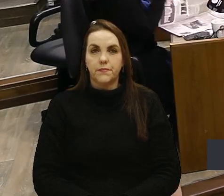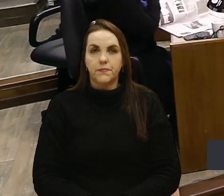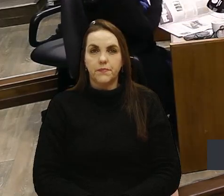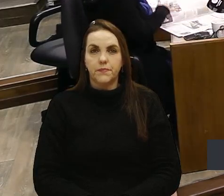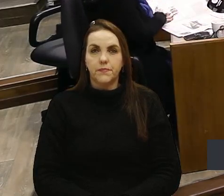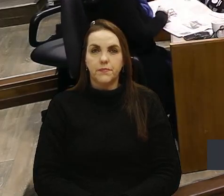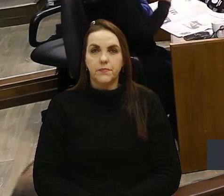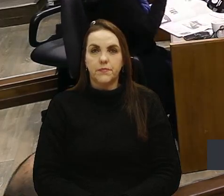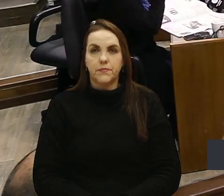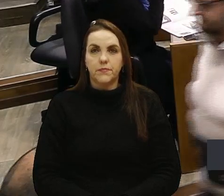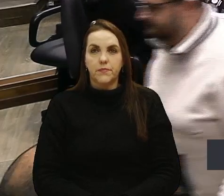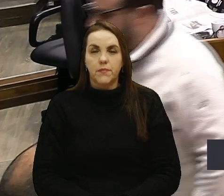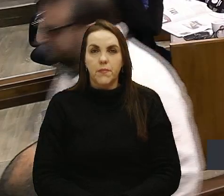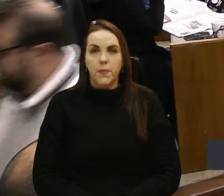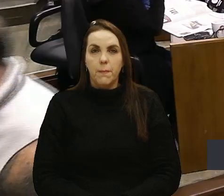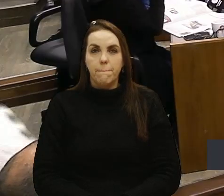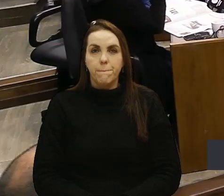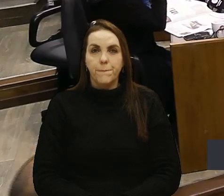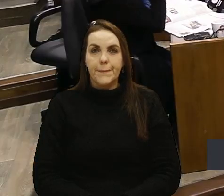Bom dia, tudo bem?